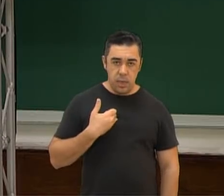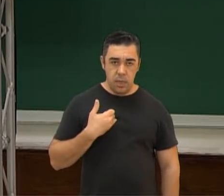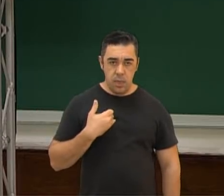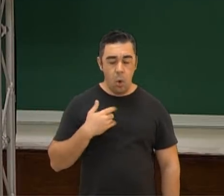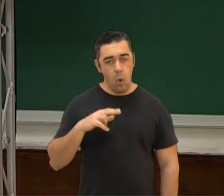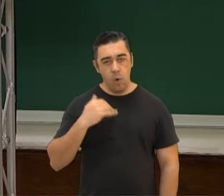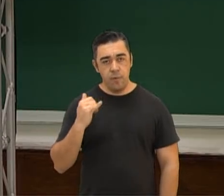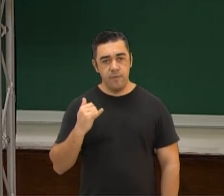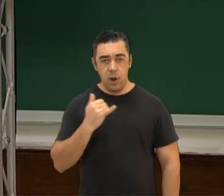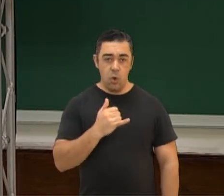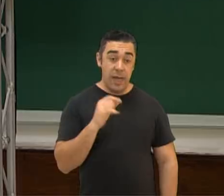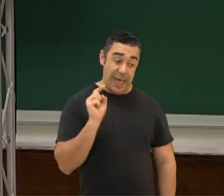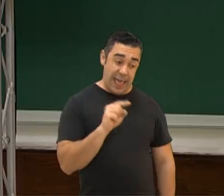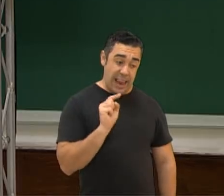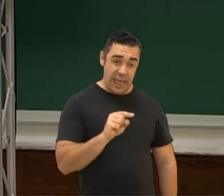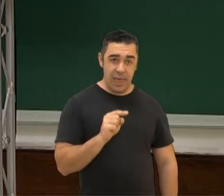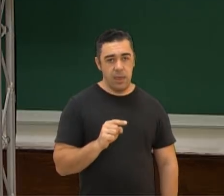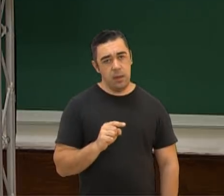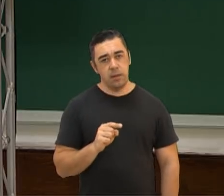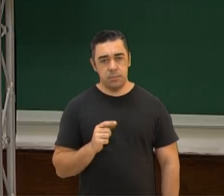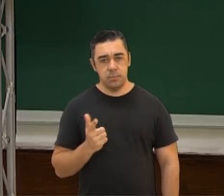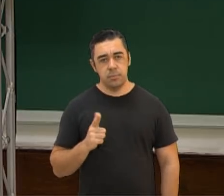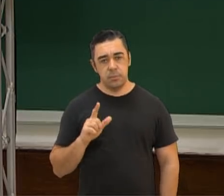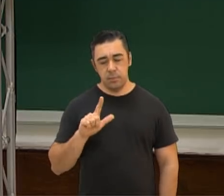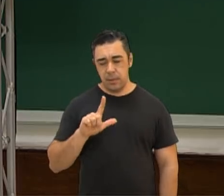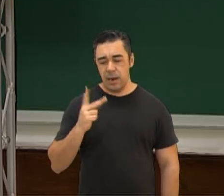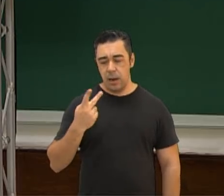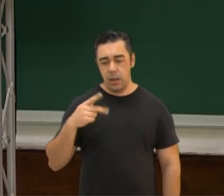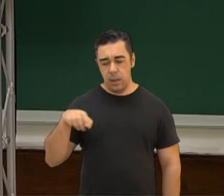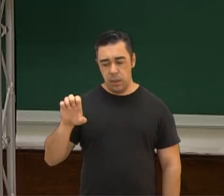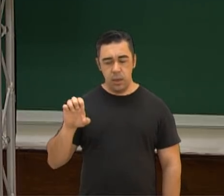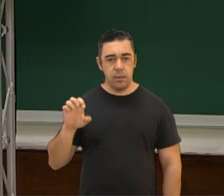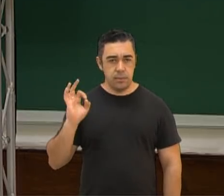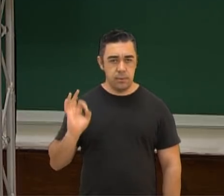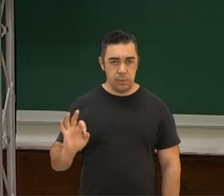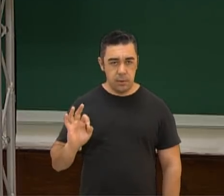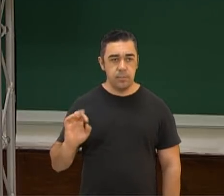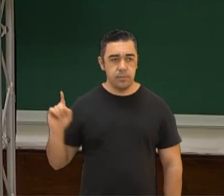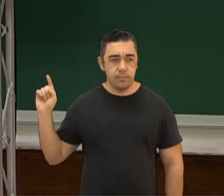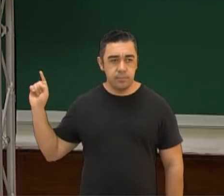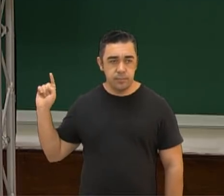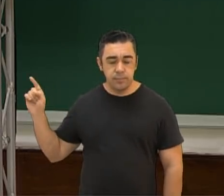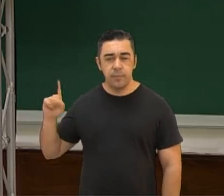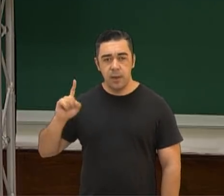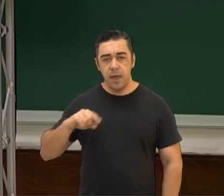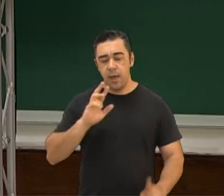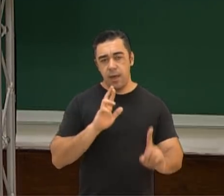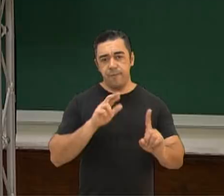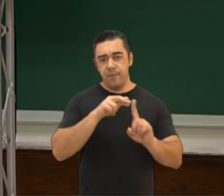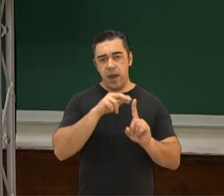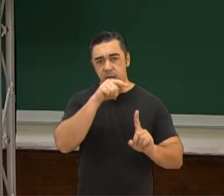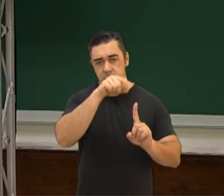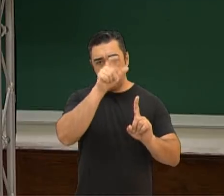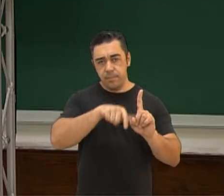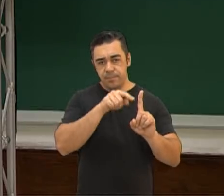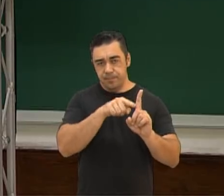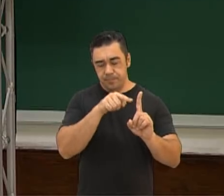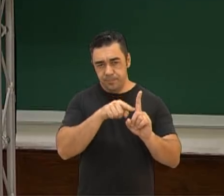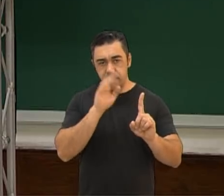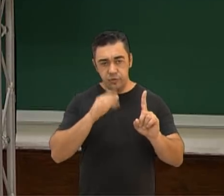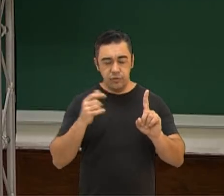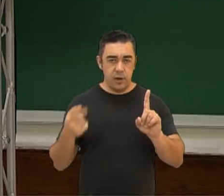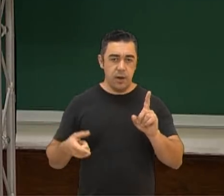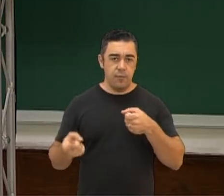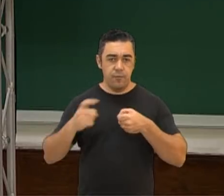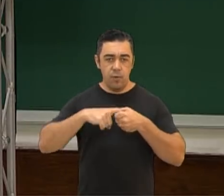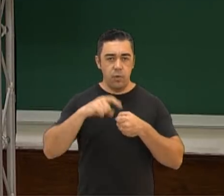está substituindo ele, então eu coloco o lhe ali, certo? É um pronome de referenciação que referencia algo já dito no